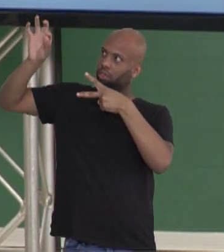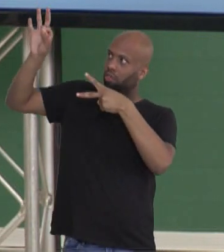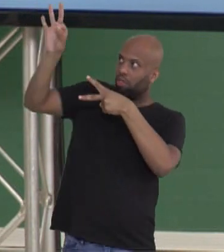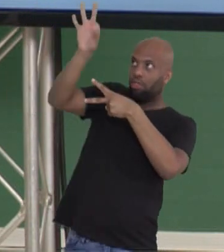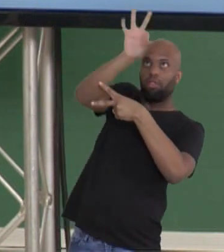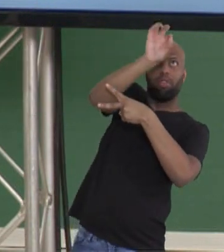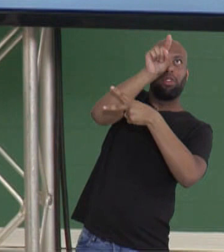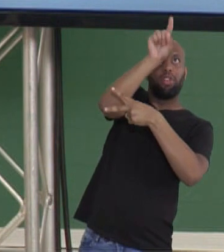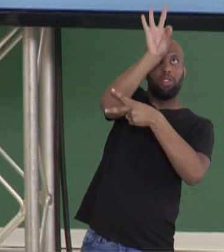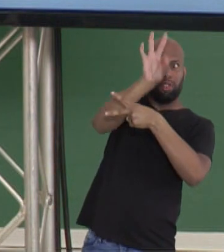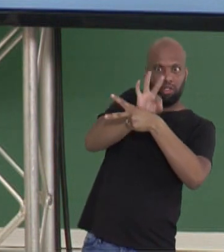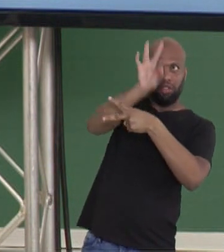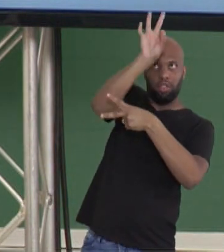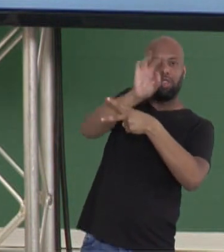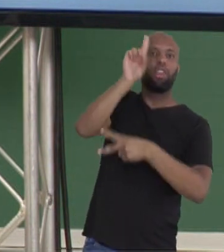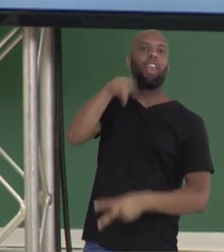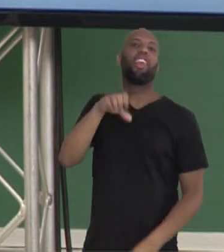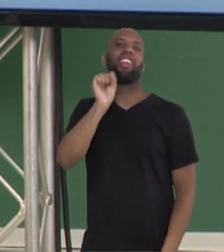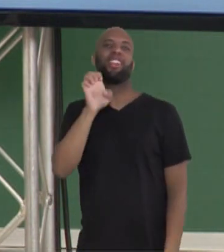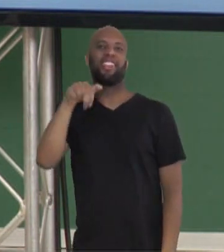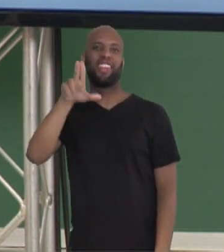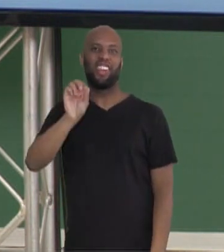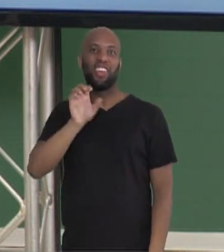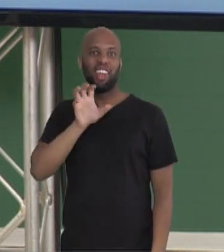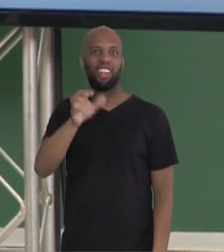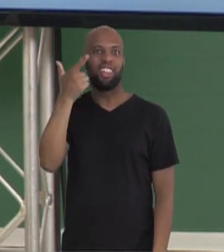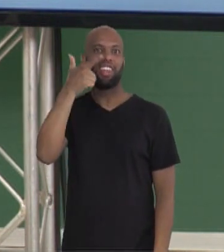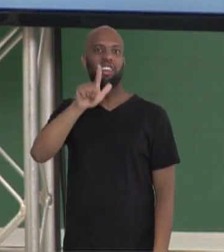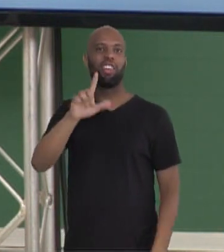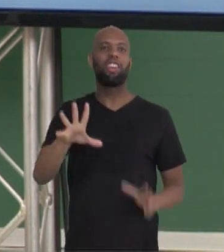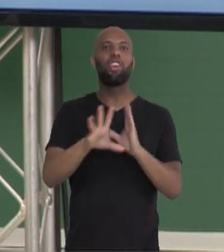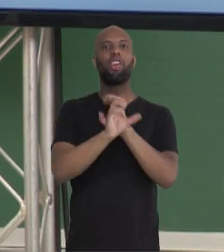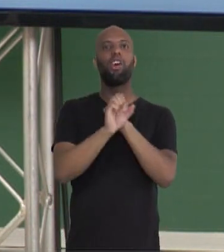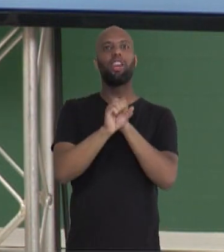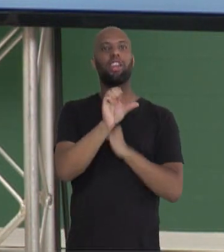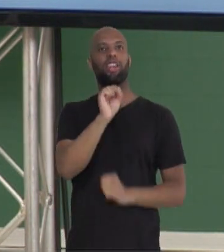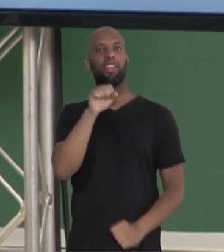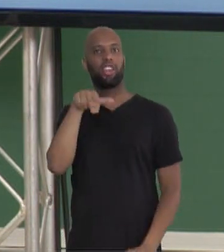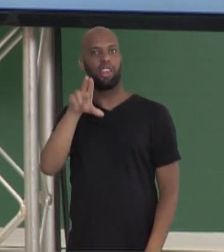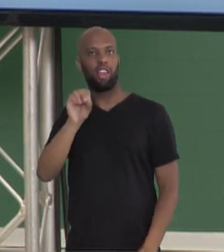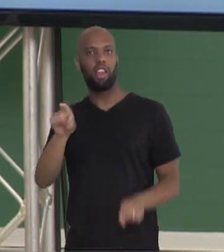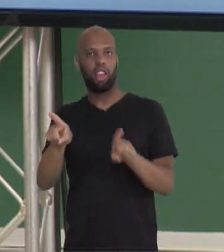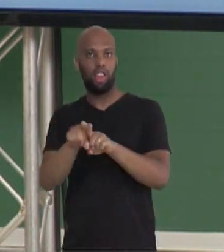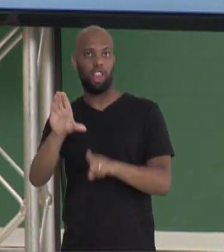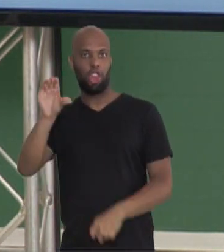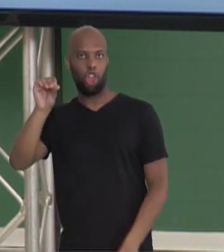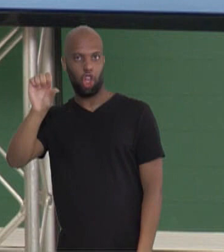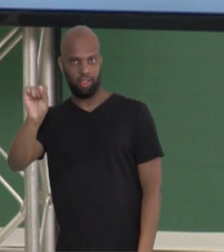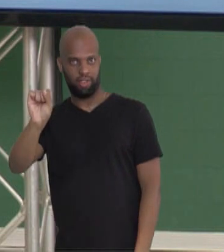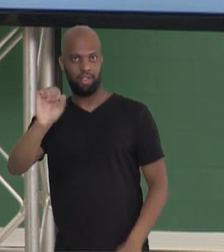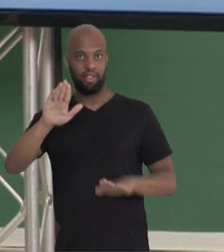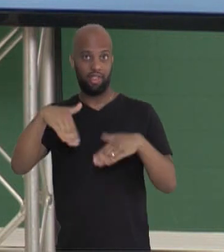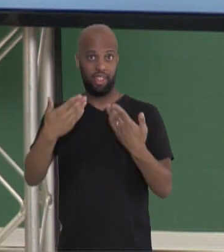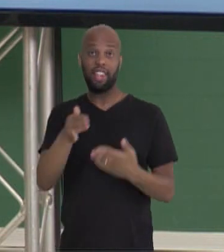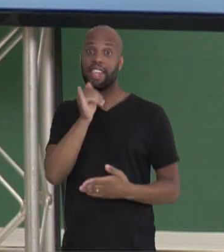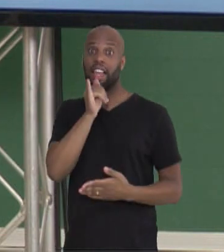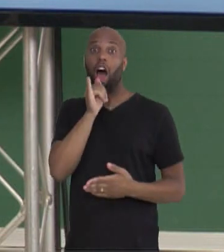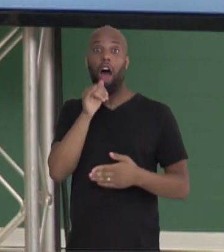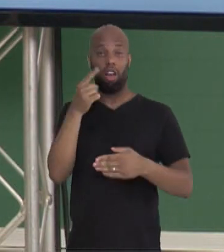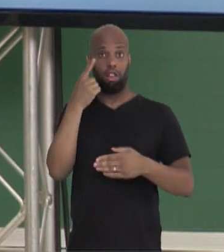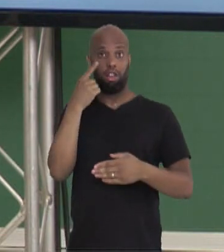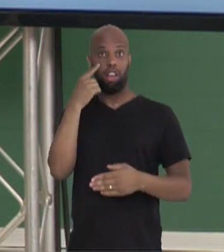desse seno, tá certo? É assim que vai ser calculado os valores de seno e cosseno, tá? Então, o valor do seno vai ser